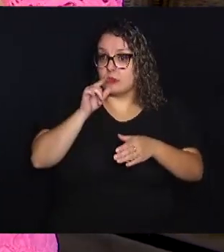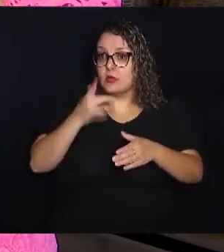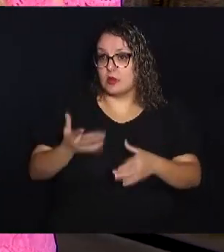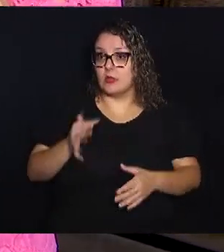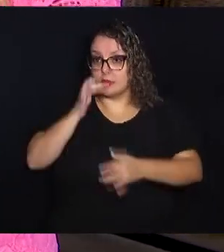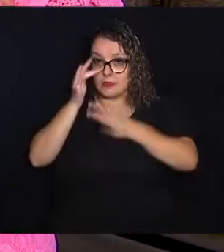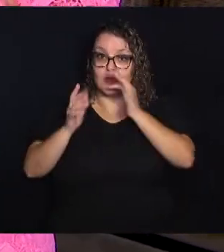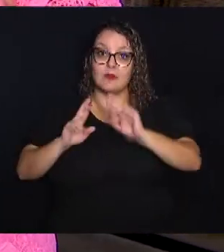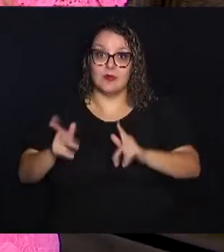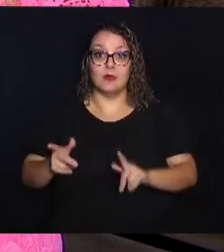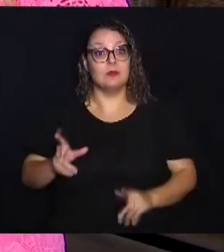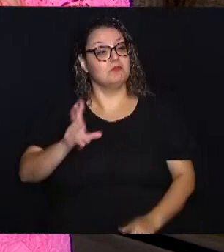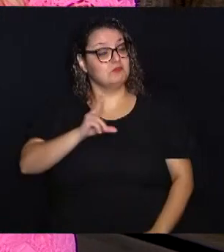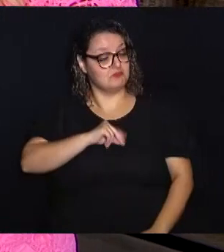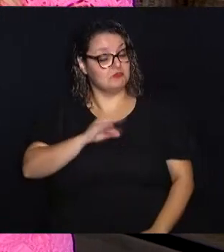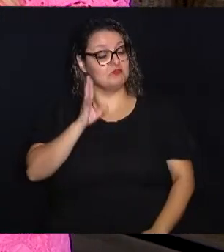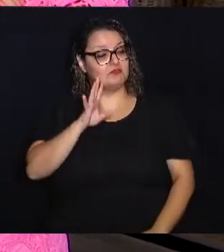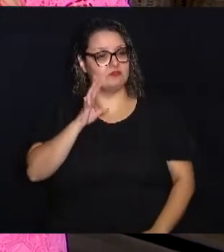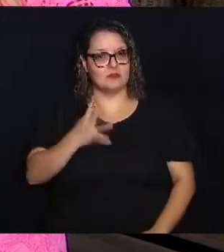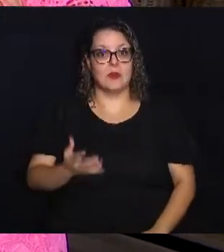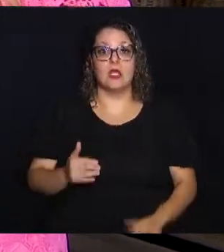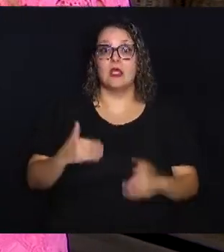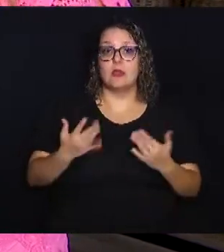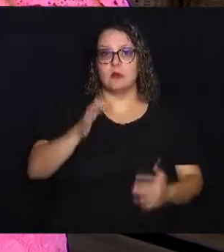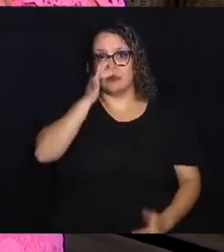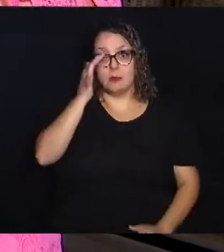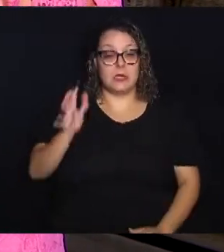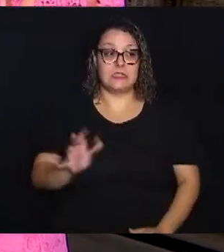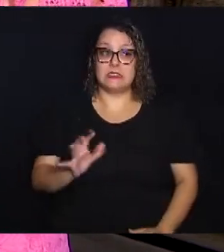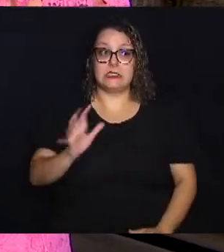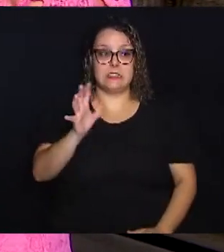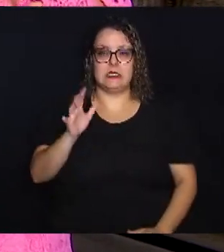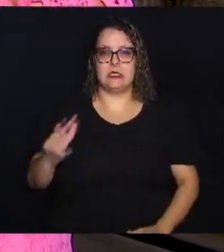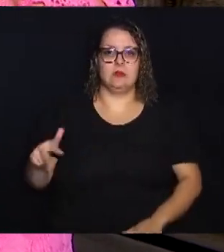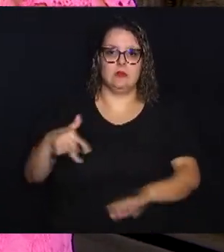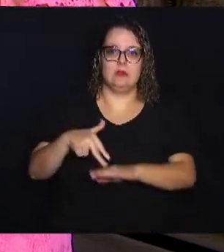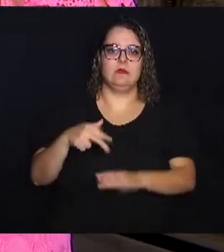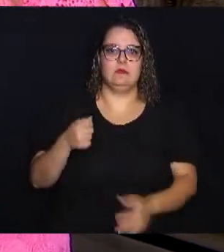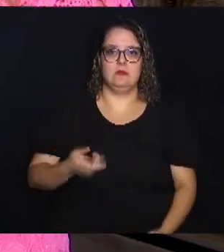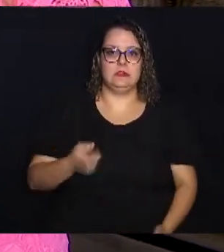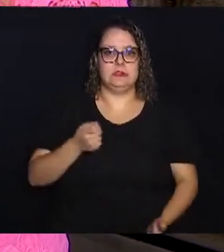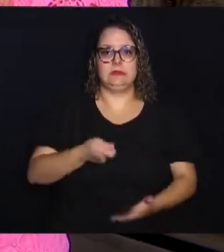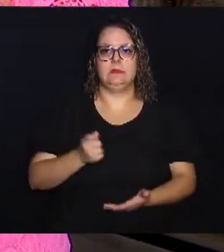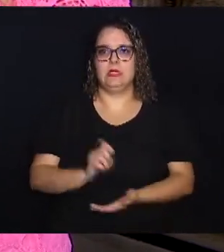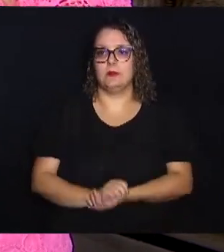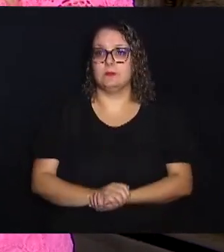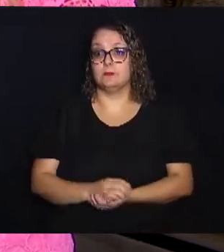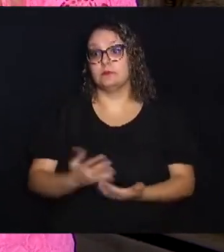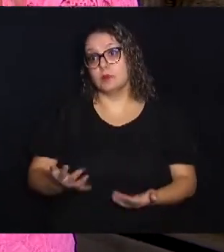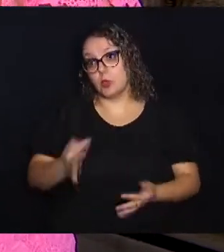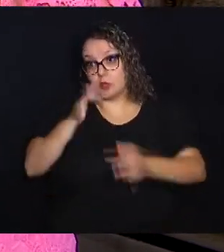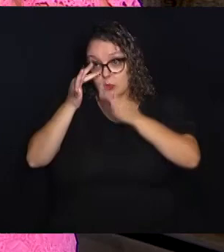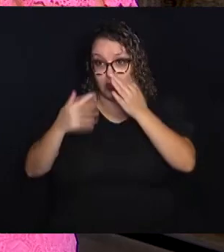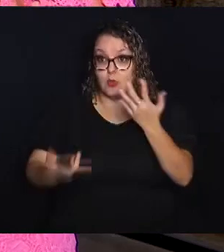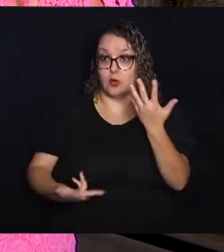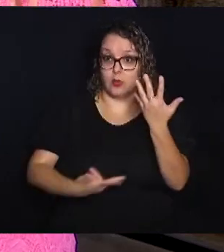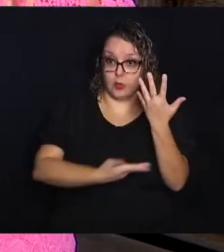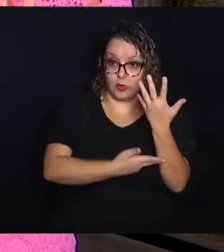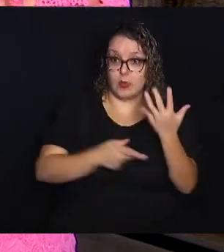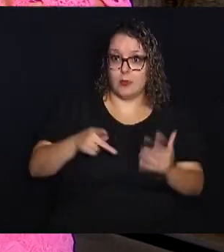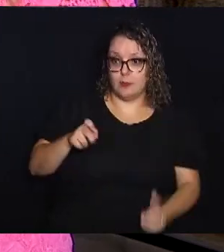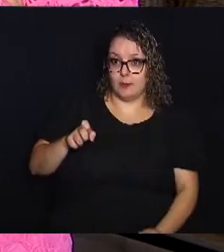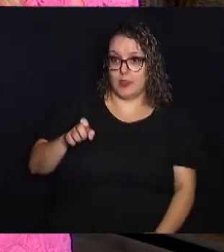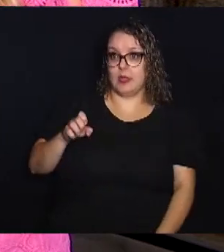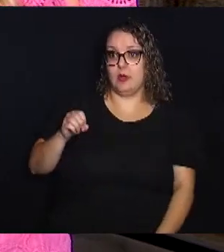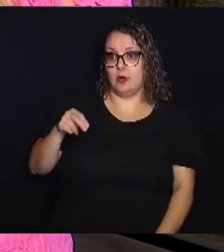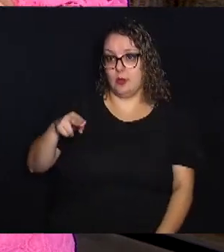com água. Então é uma flor bem diferente, assim. Boa. E qual é a flor mais cara, assim, quando o pessoal vem comprar e pá? Bom, de flores de